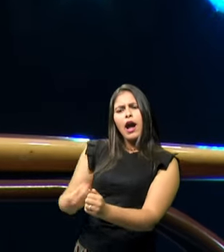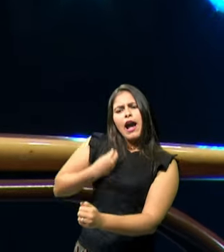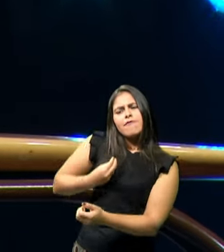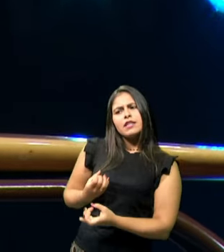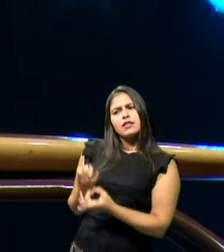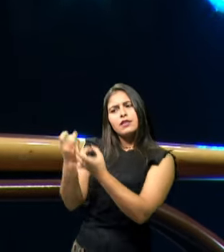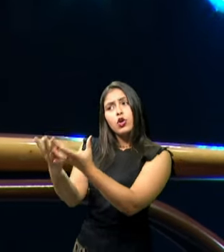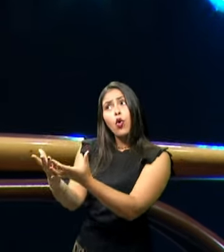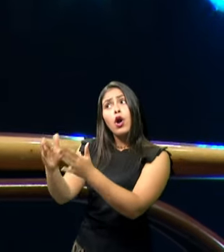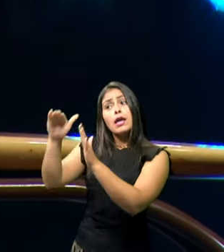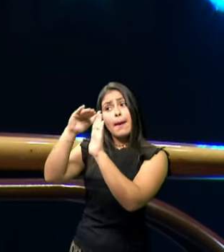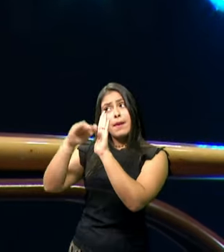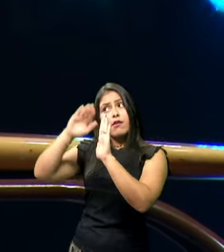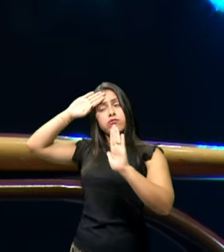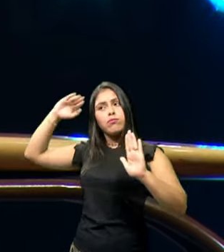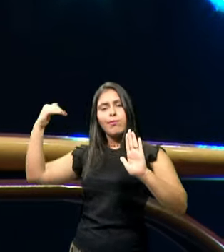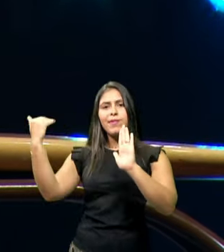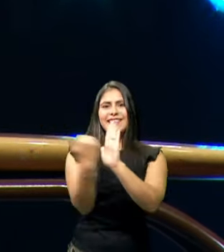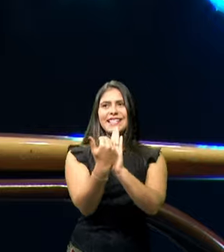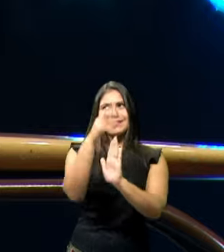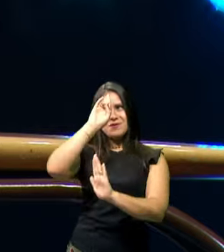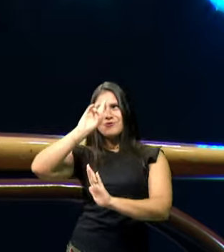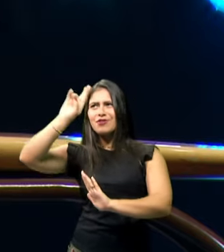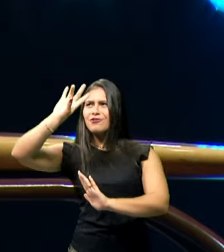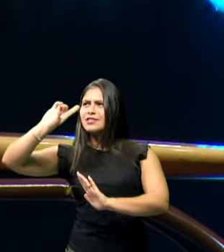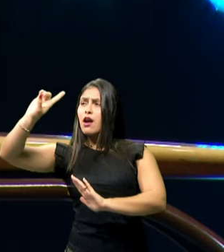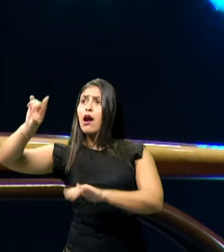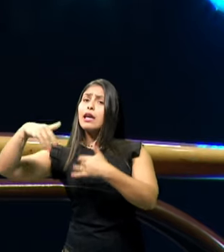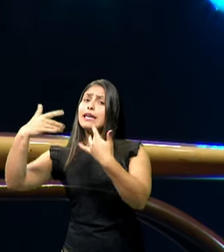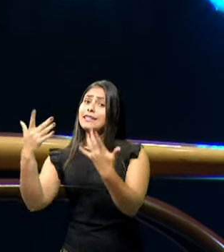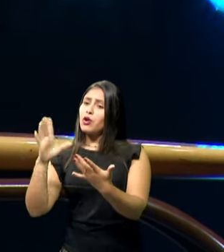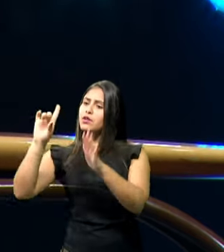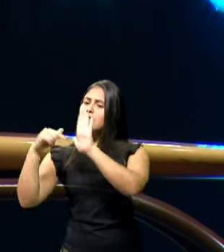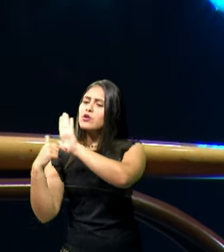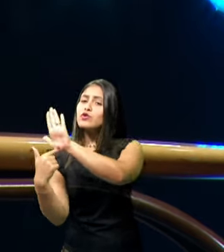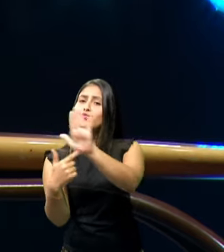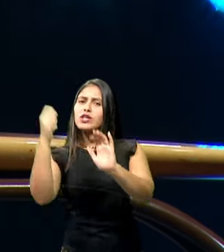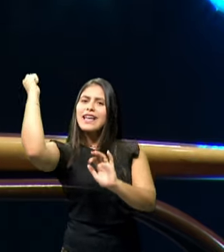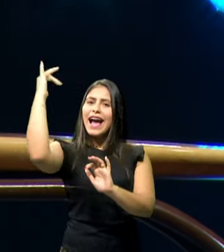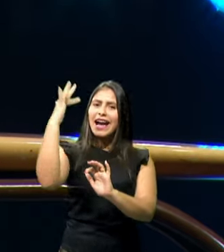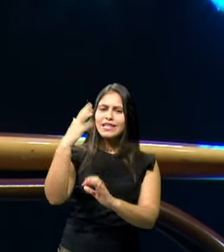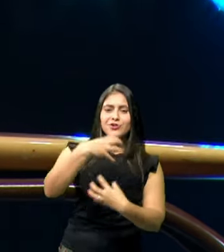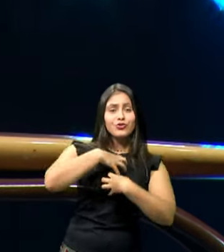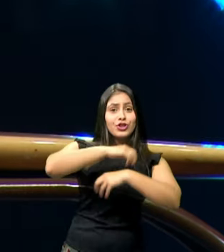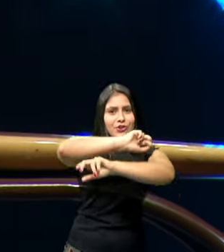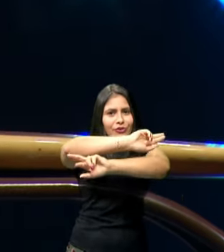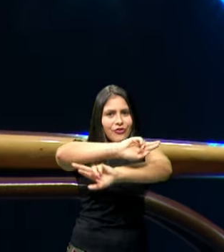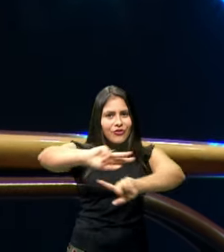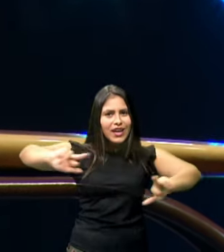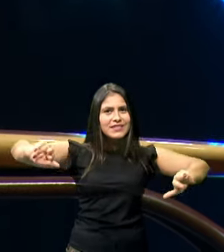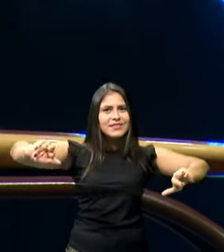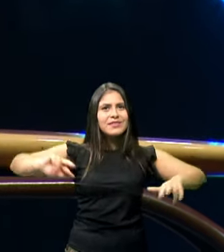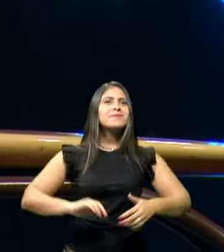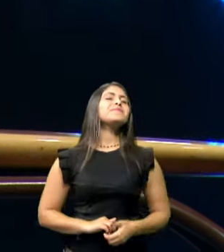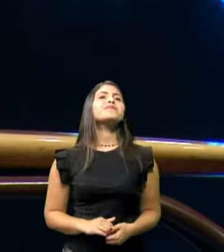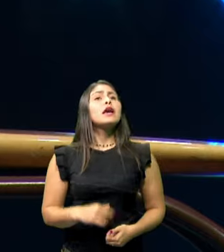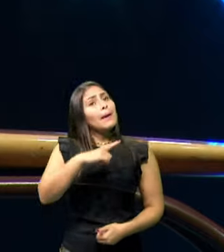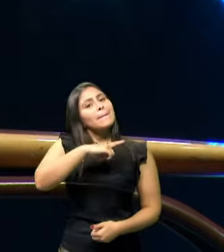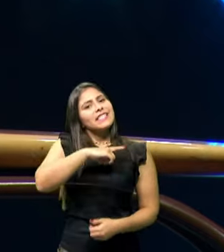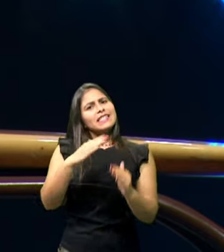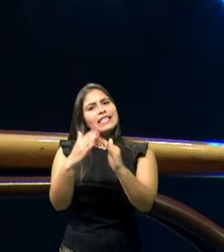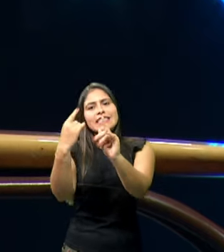de Deus e têm Ele como Senhor. Então Deus manifesta a sua graça de maneira multiforme. Tem que ter